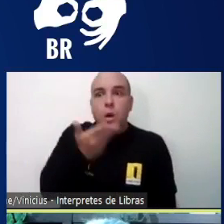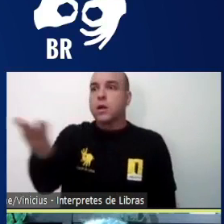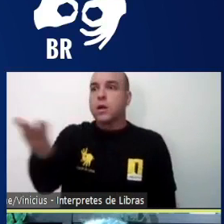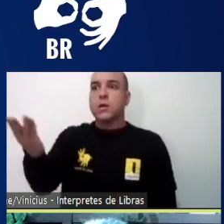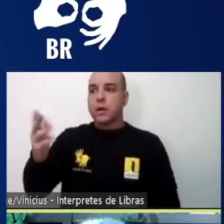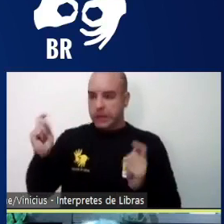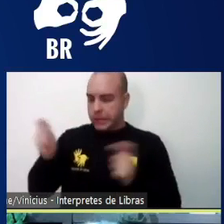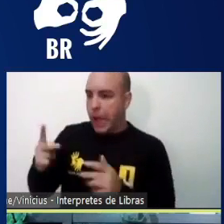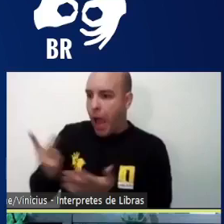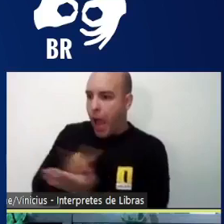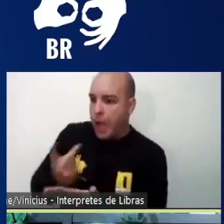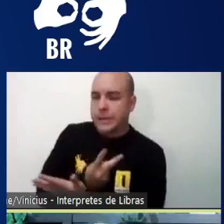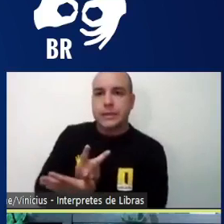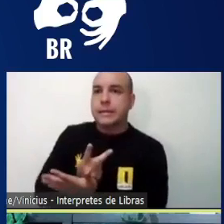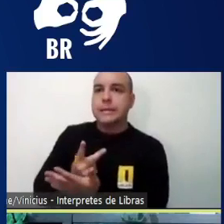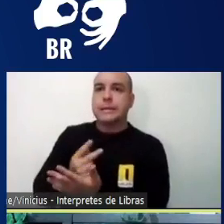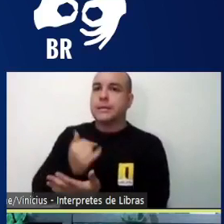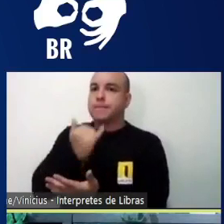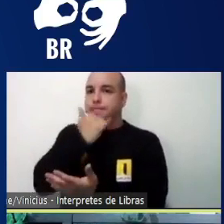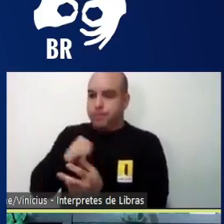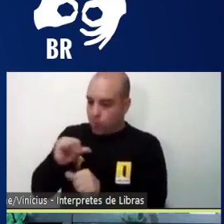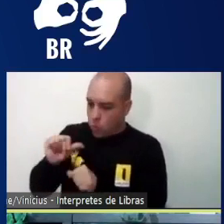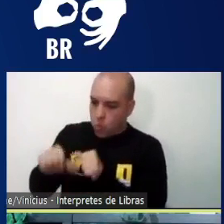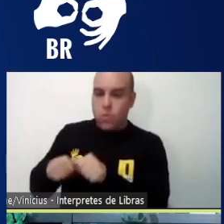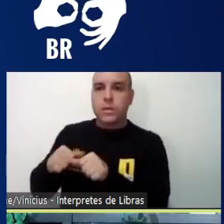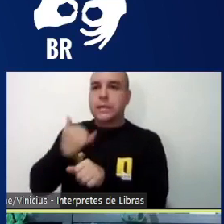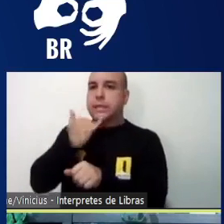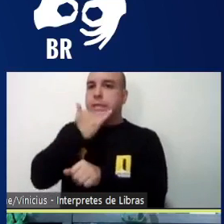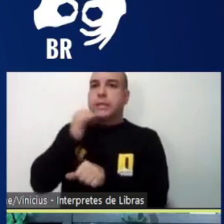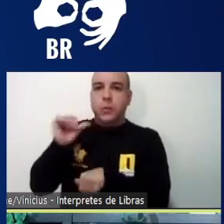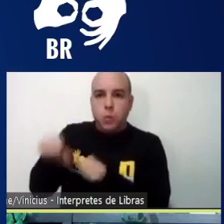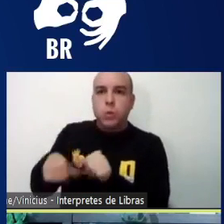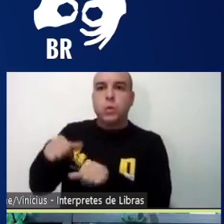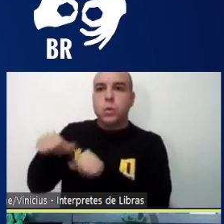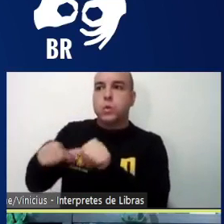possamos reconhecer o poder das diferenças?